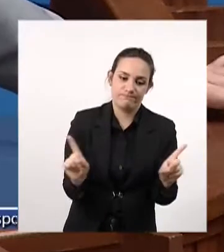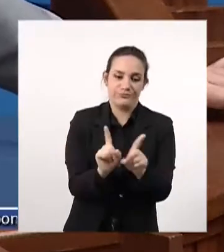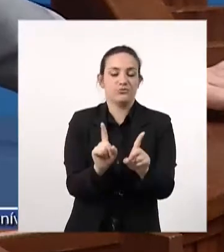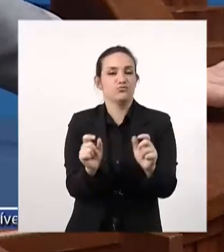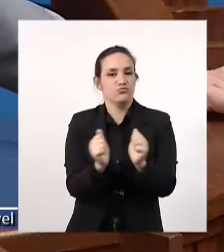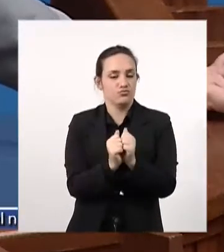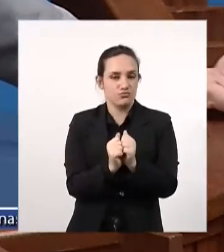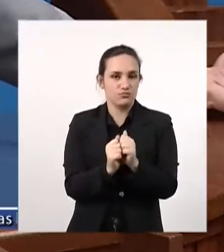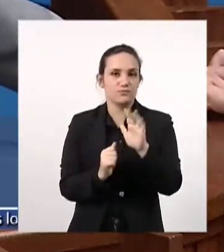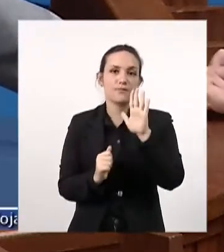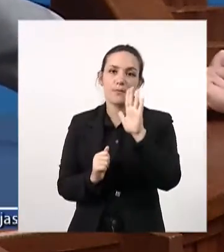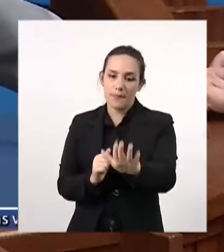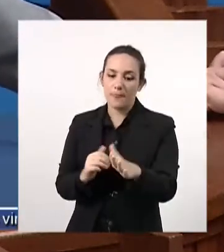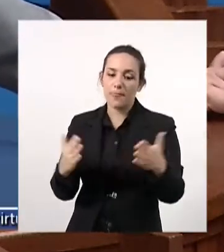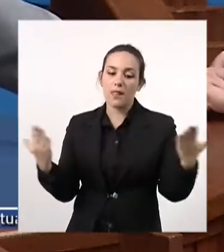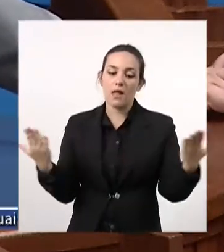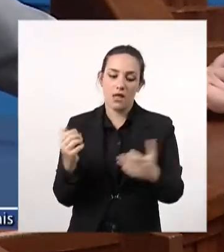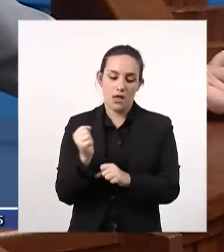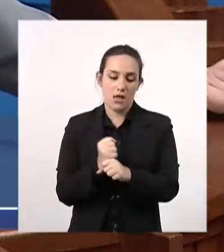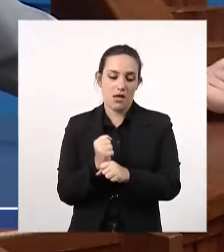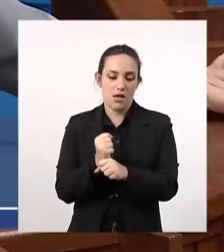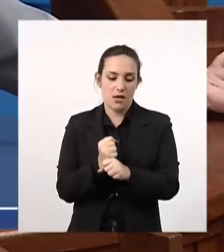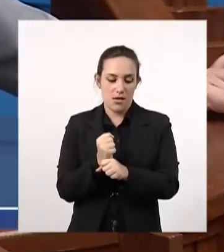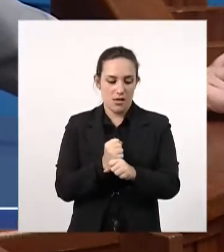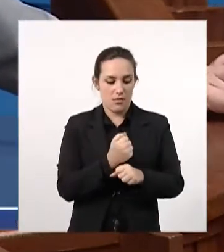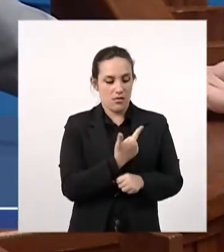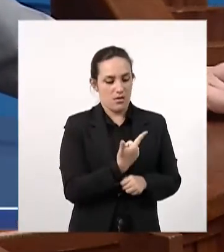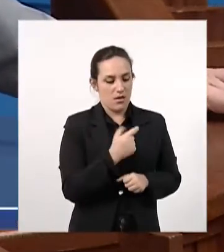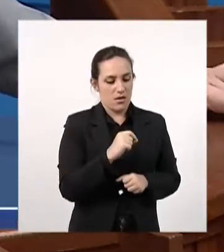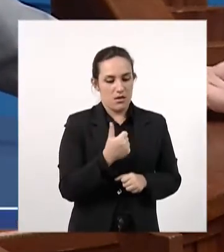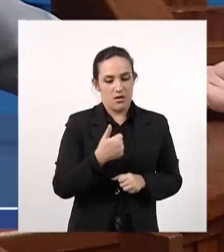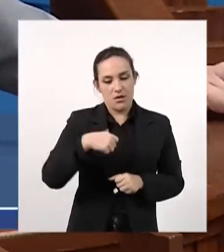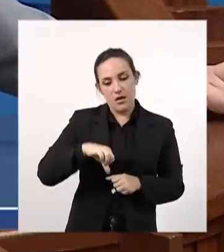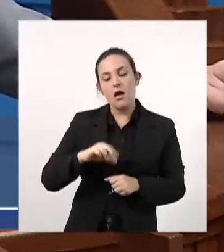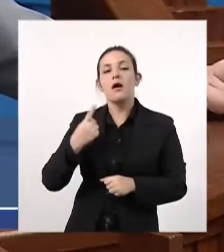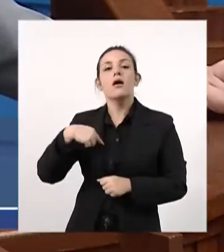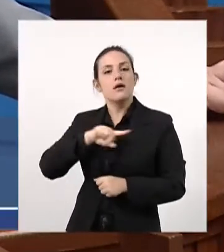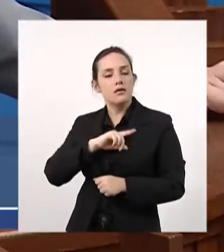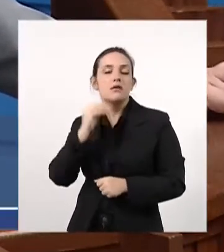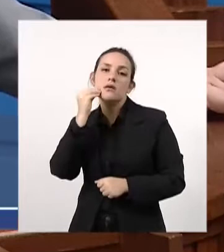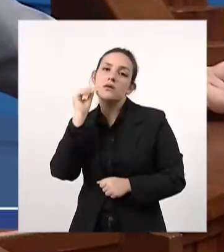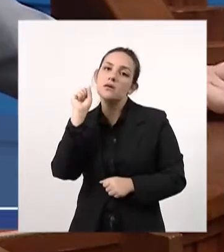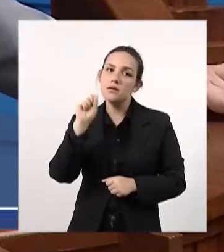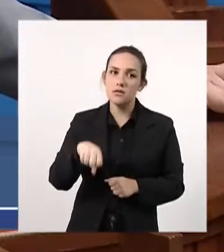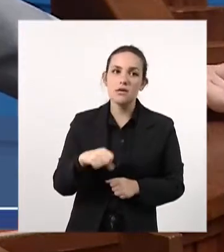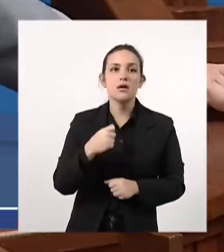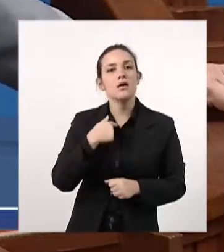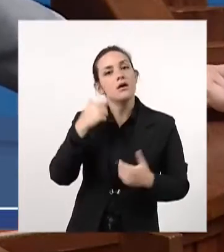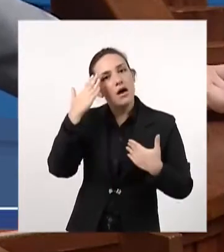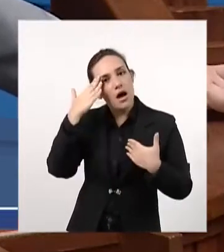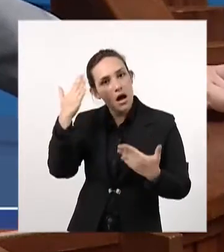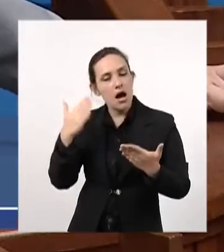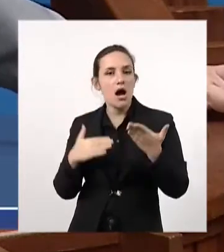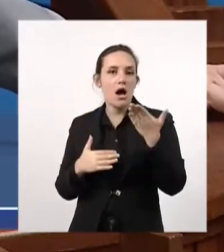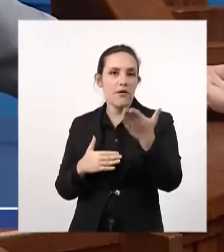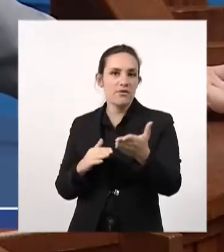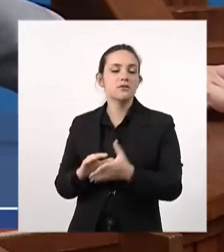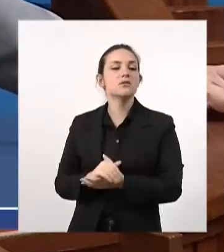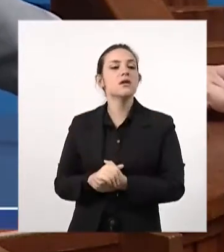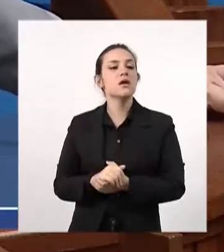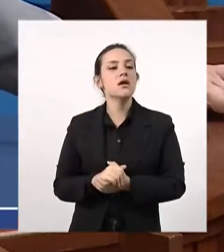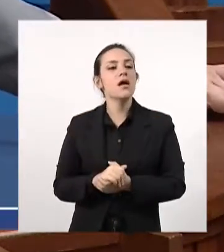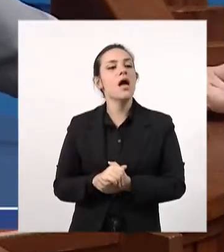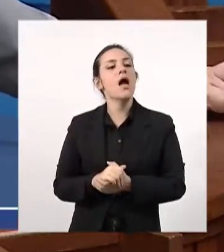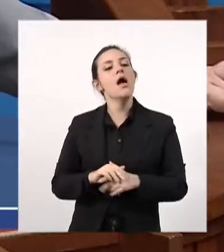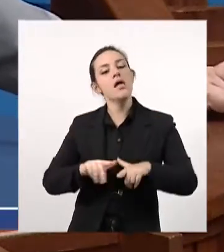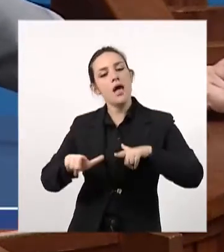ao longo de 2019, e aqui o meu agradecimento à Vossa Excelência, que atuou na